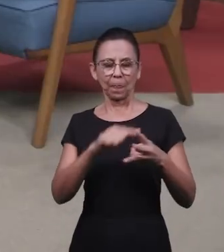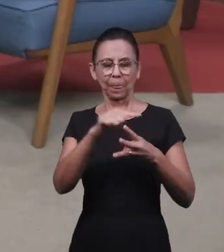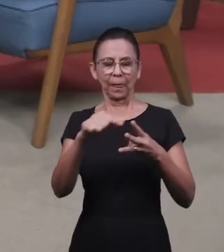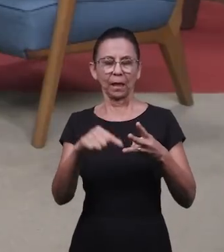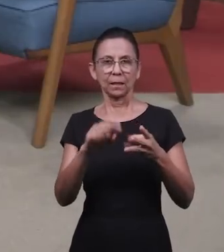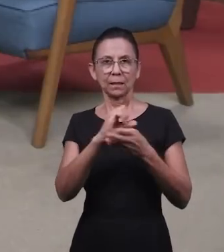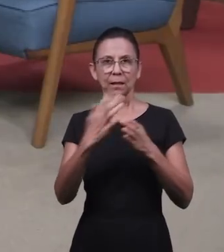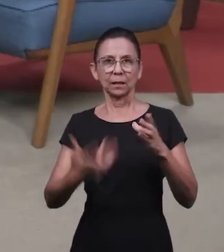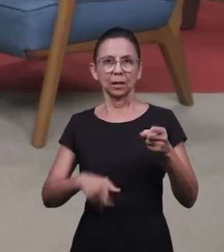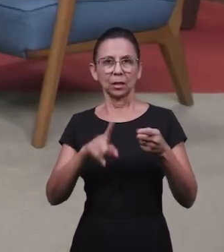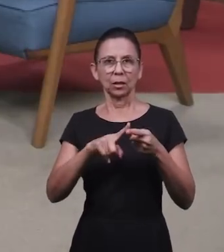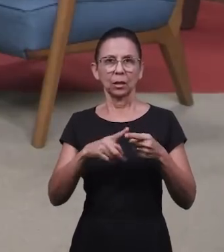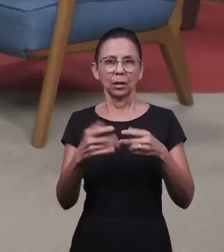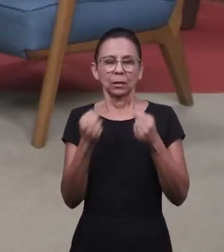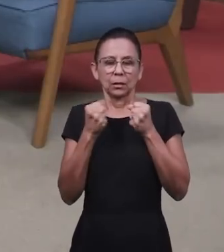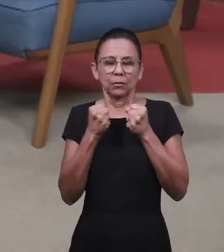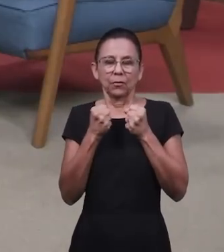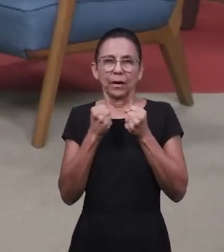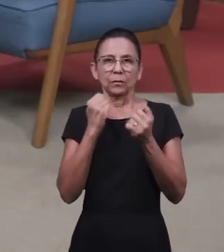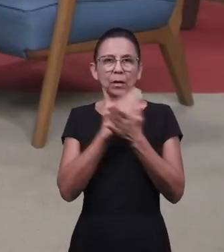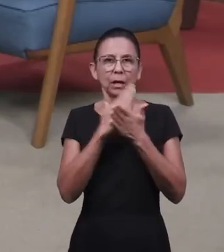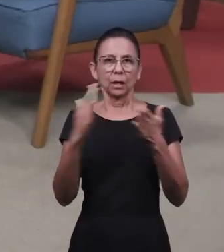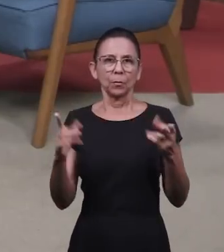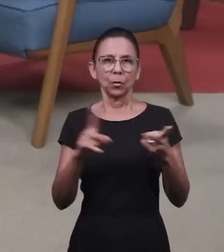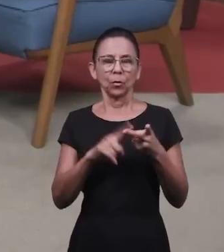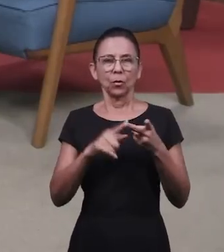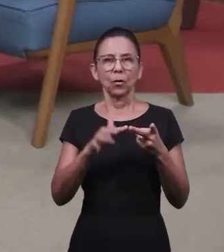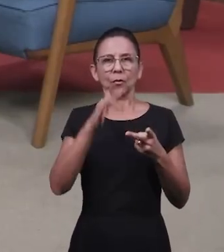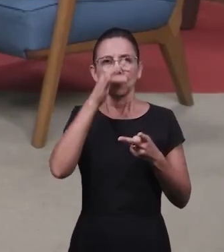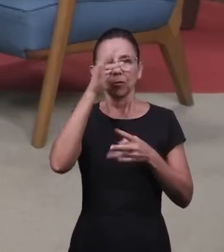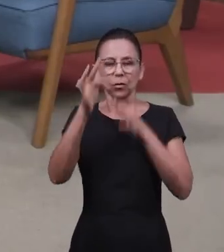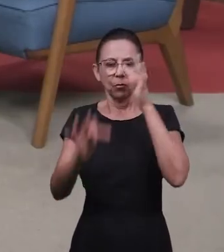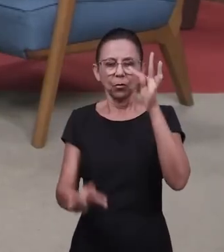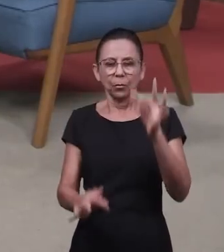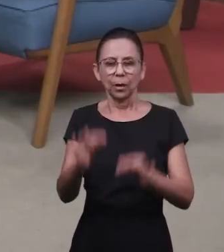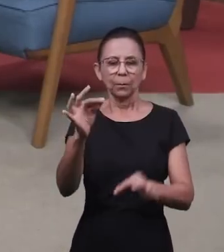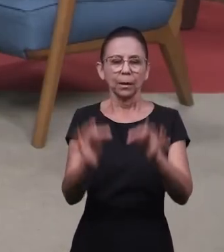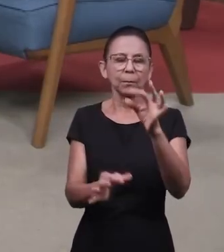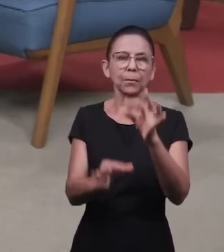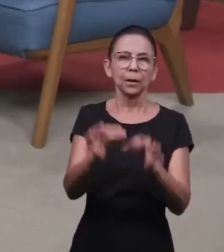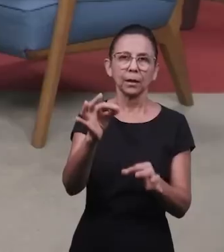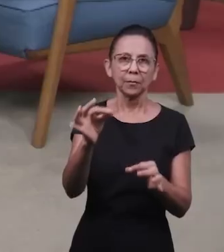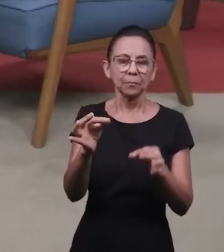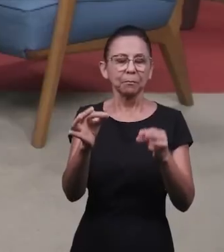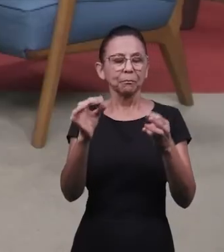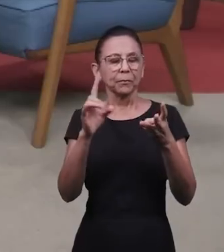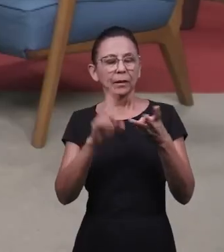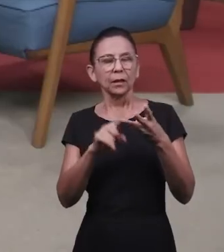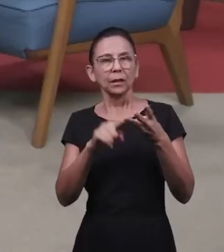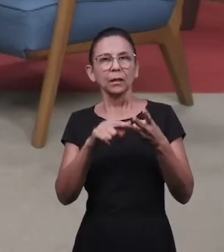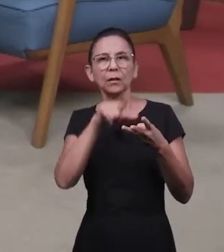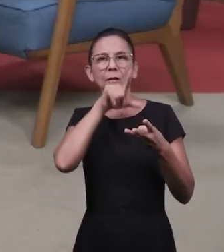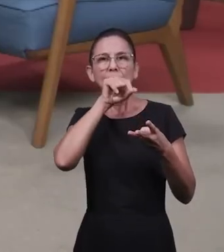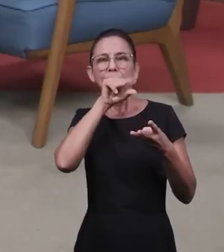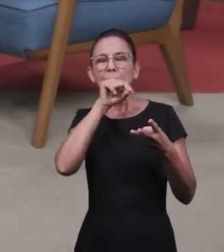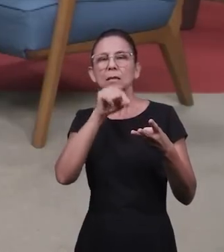três aspectos do texto, né? Passou o inverno, aparecem as flores, a voz da rola ouve-se. Que aspectos, que